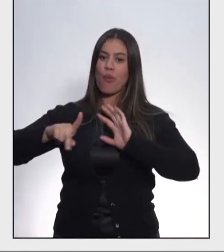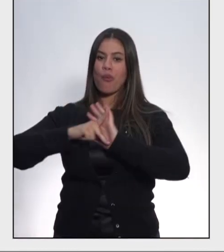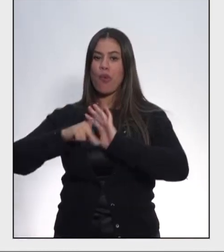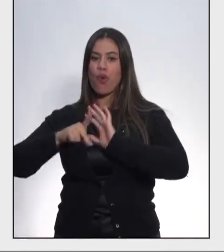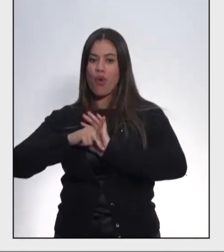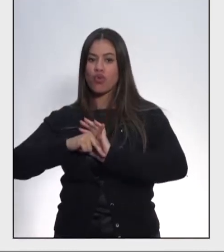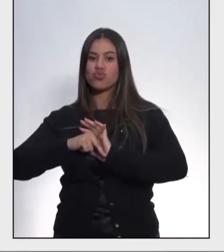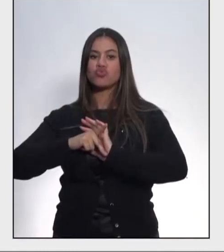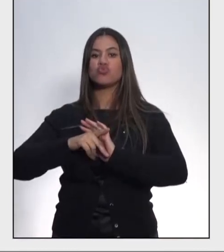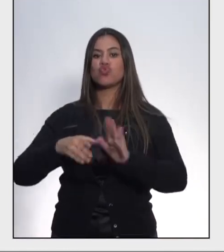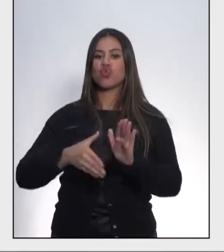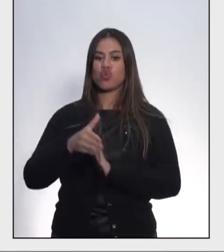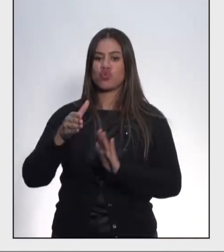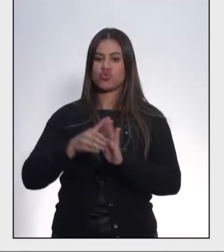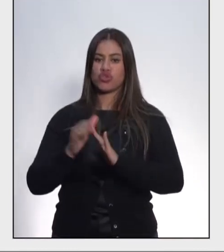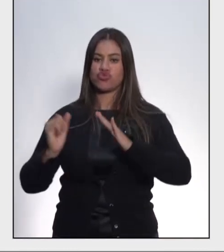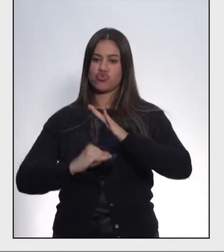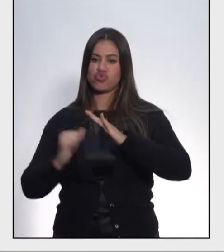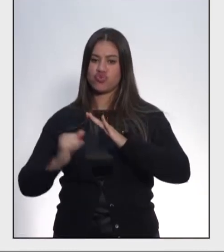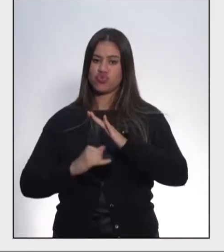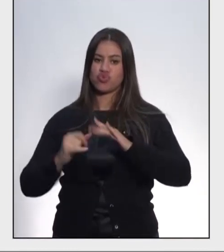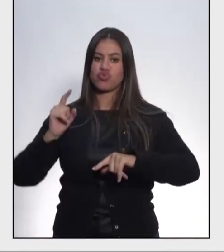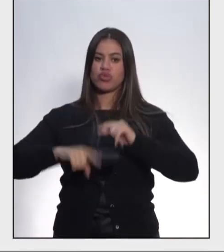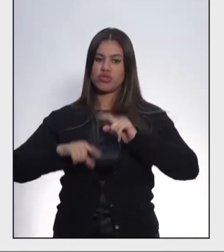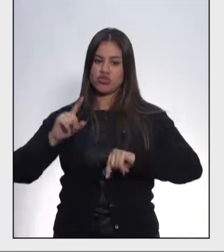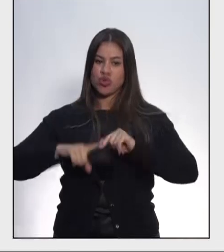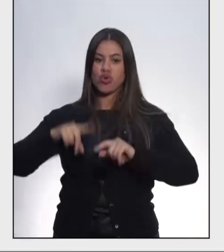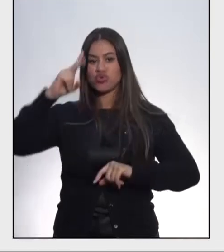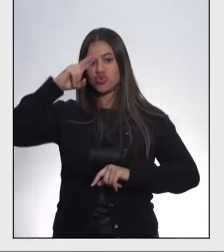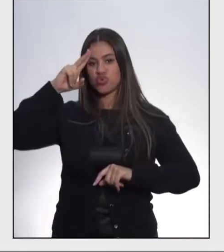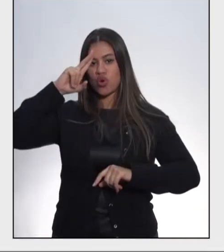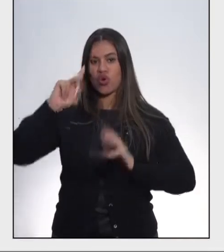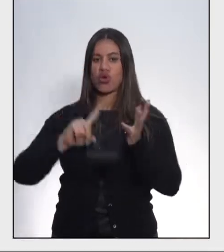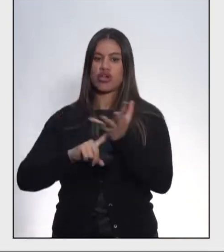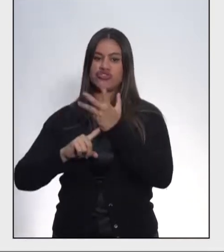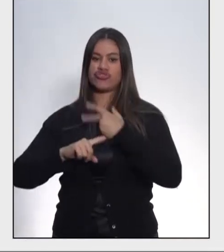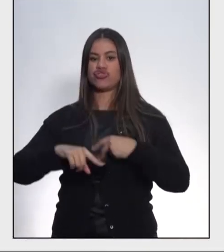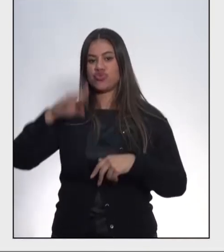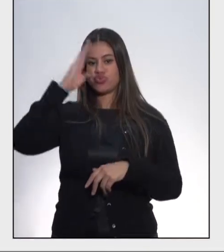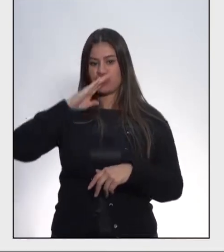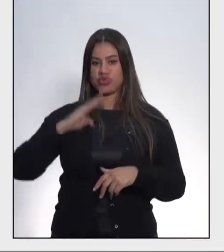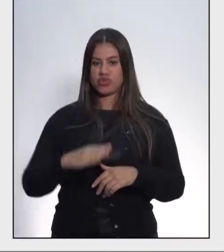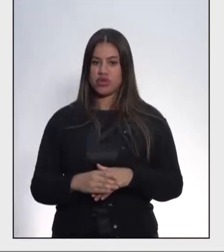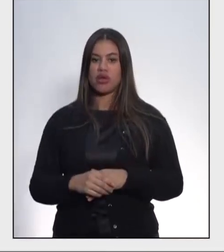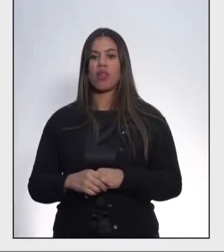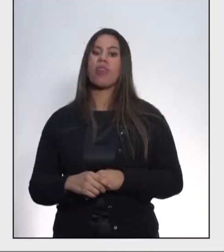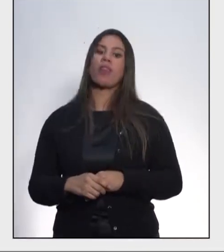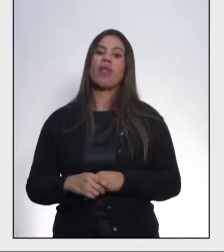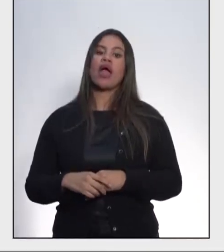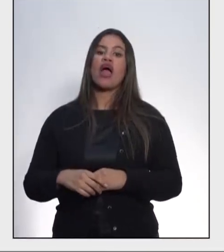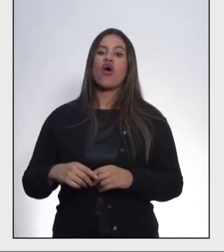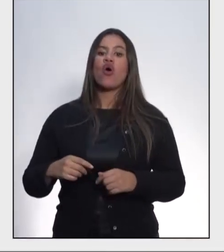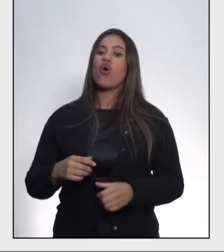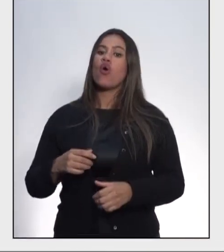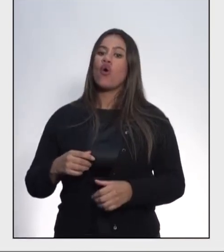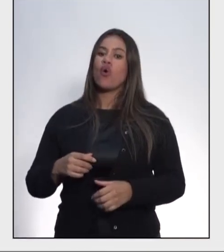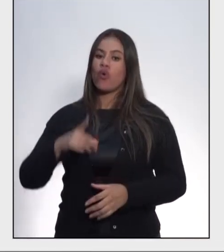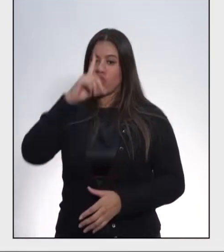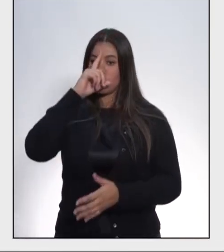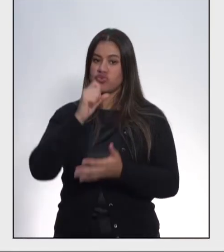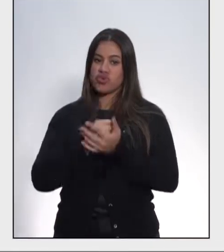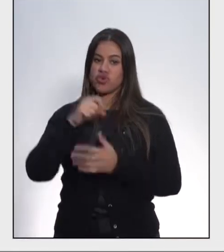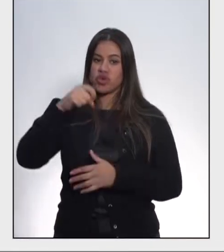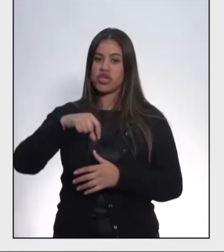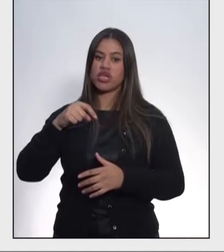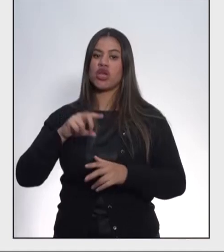Instituto de Patrimônio Histórico e Artístico Nacional, o IFAM. O veredito foi dado numa reunião de conselho realizado no Museu de Artes e Ofícios em Belo